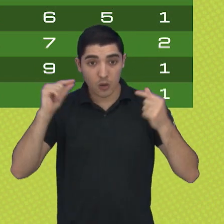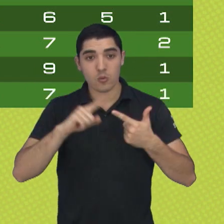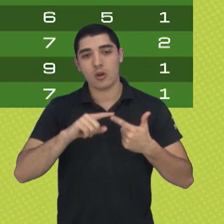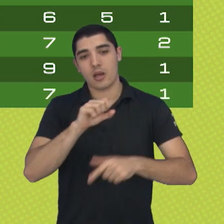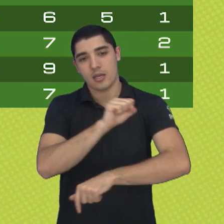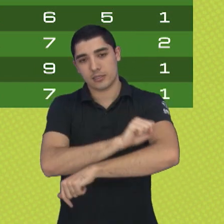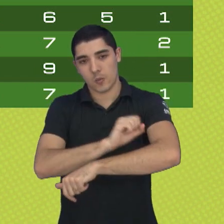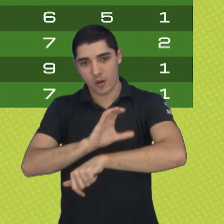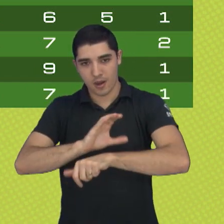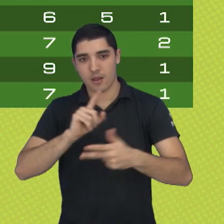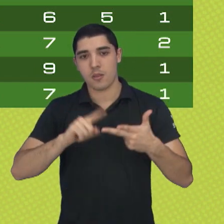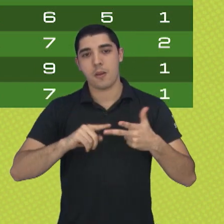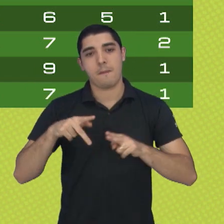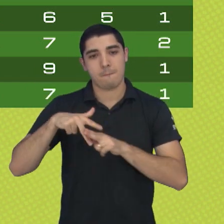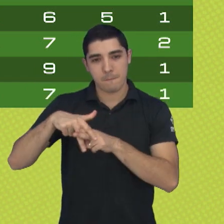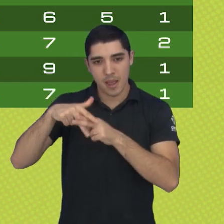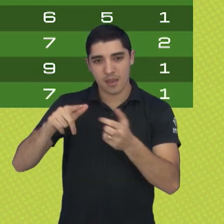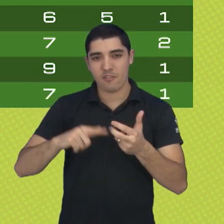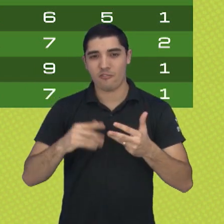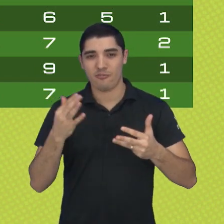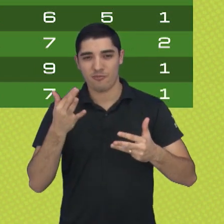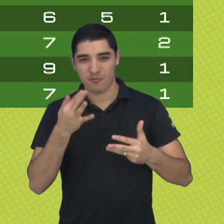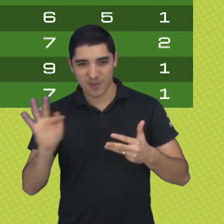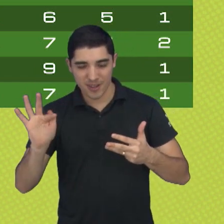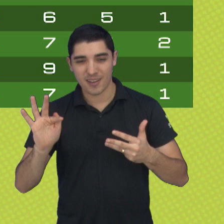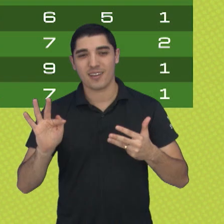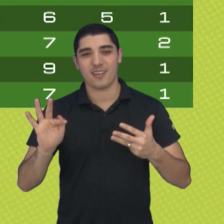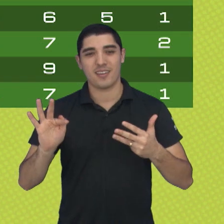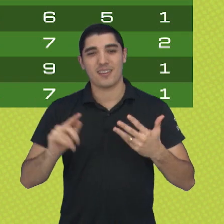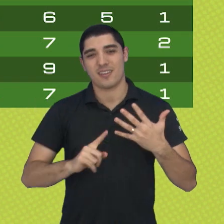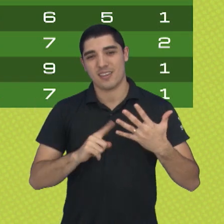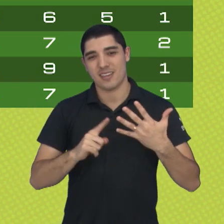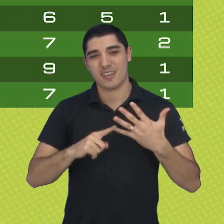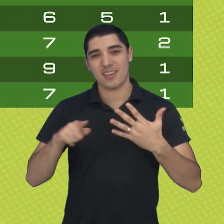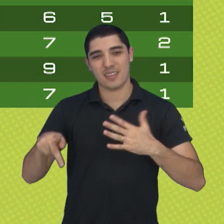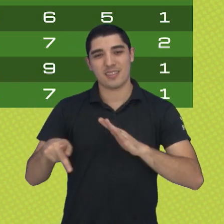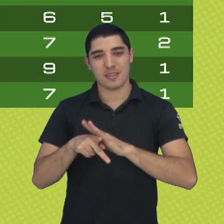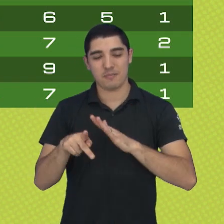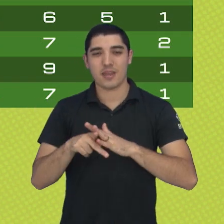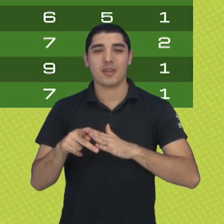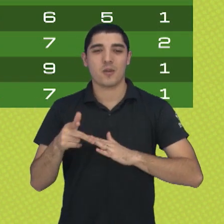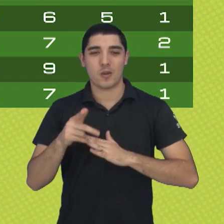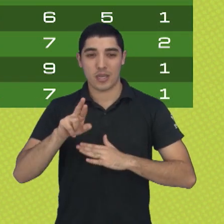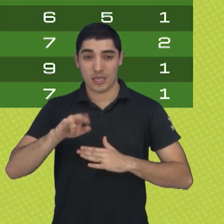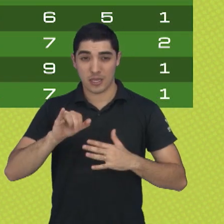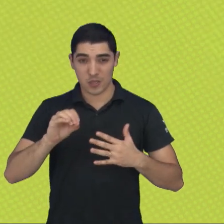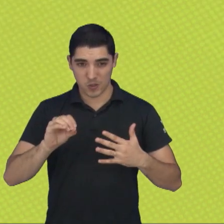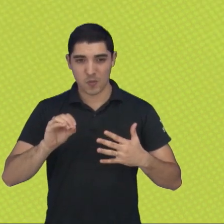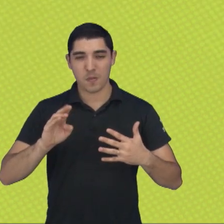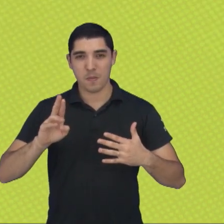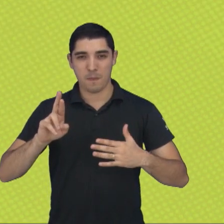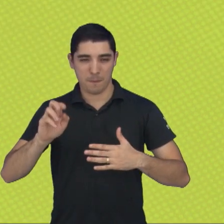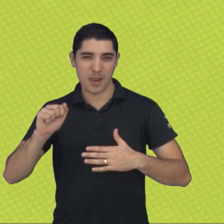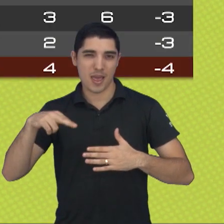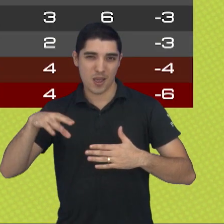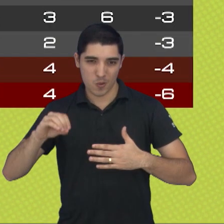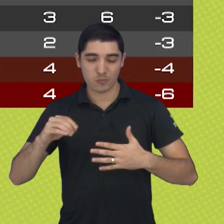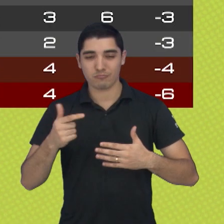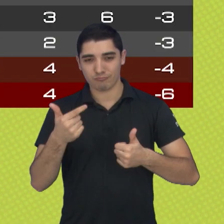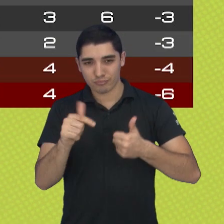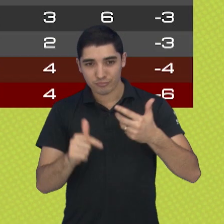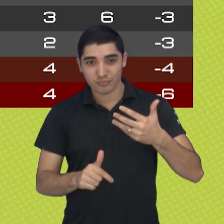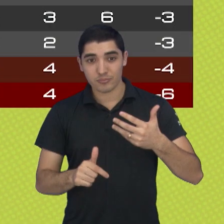Francana Rio Branco você viu pareceu o Galvão Rio Branco Osasco aldax Taquaritinga e o vossen de Assis vira a tabela